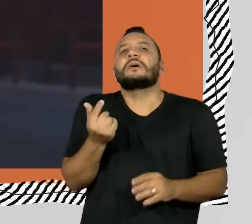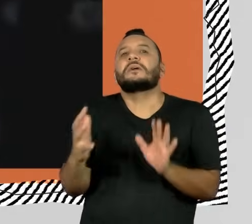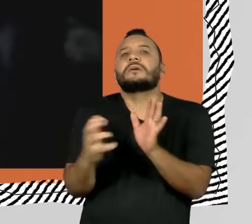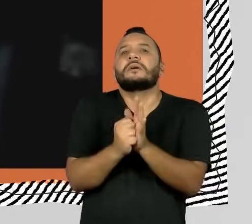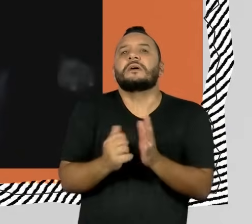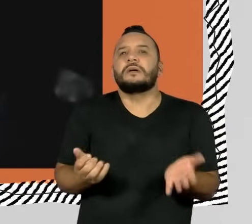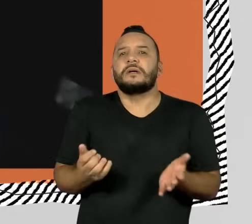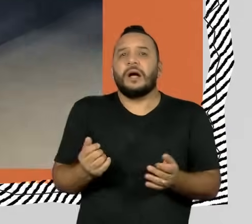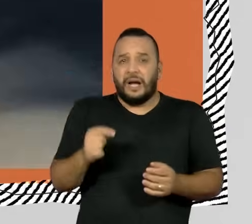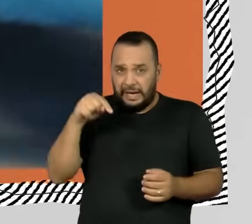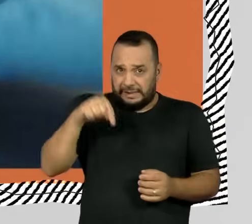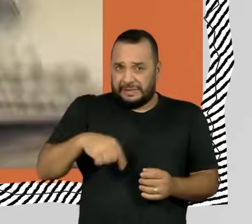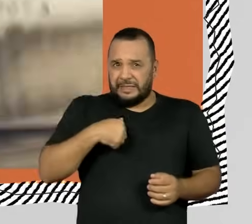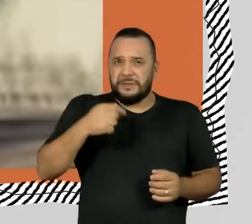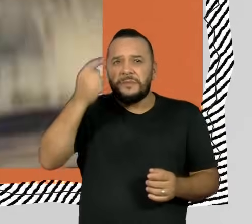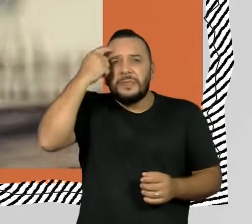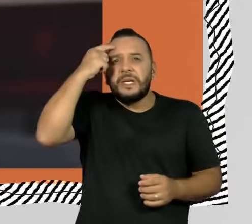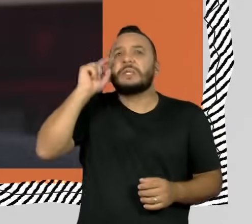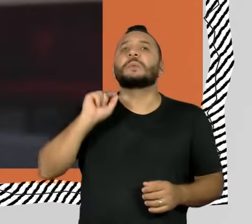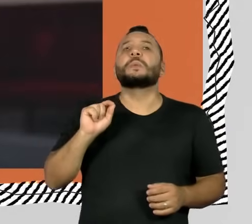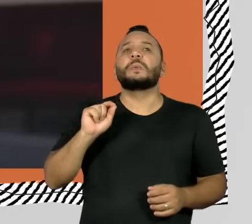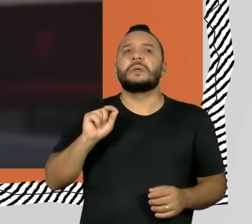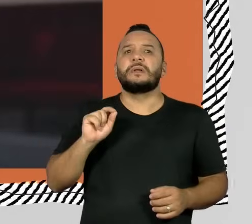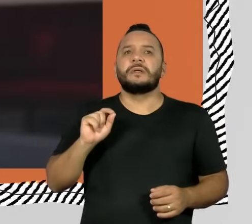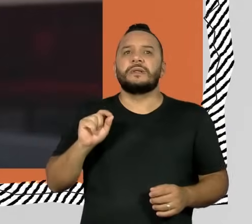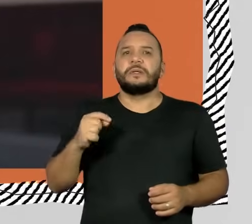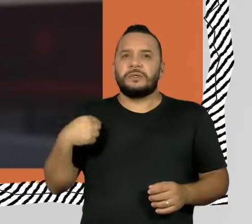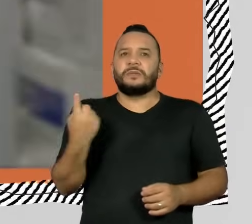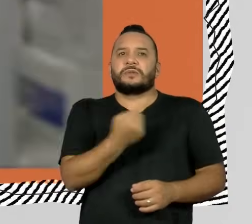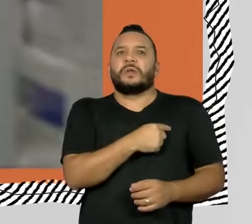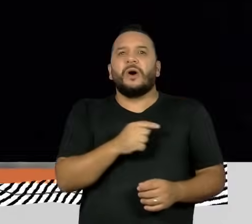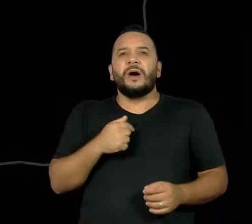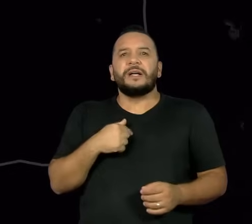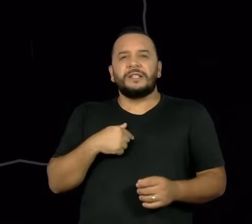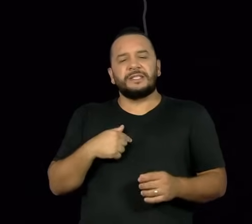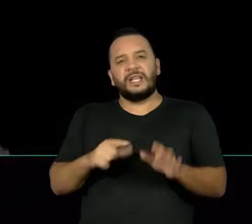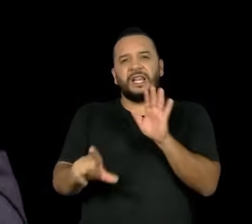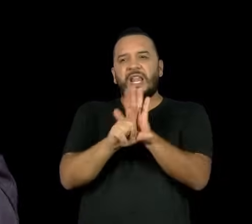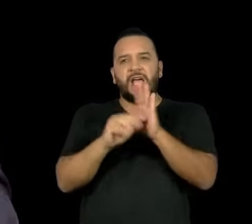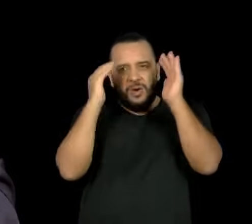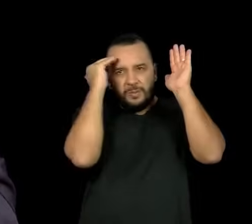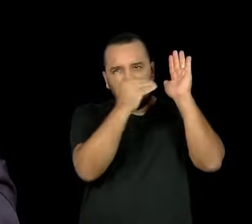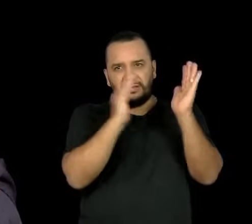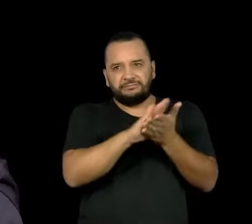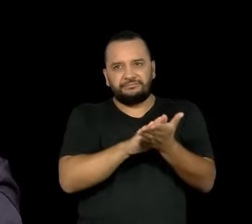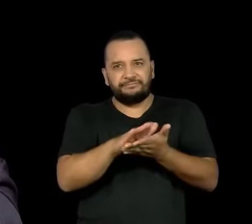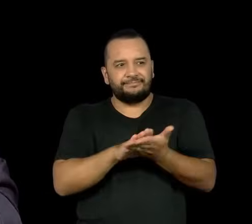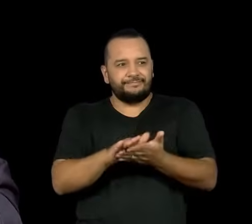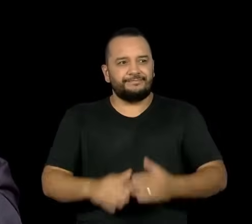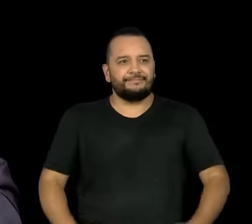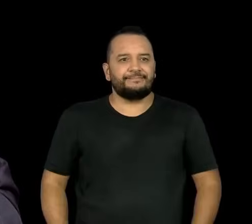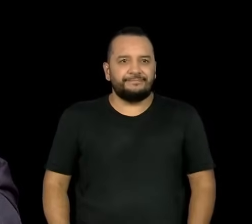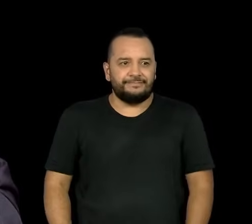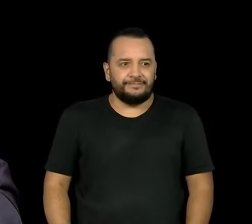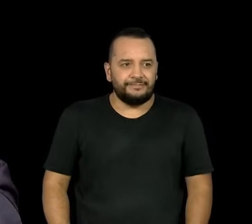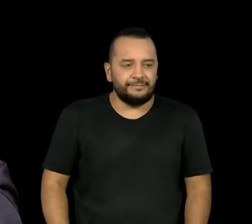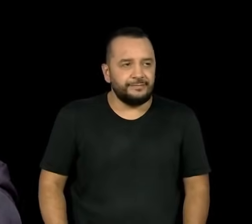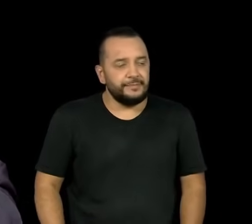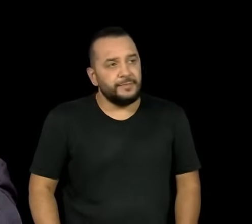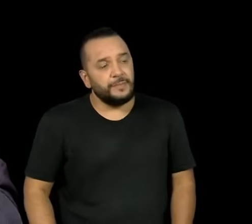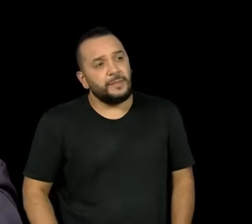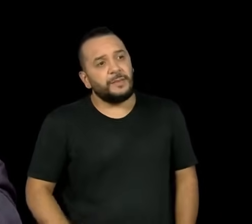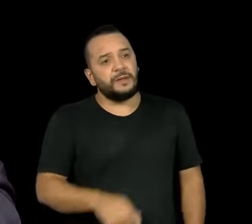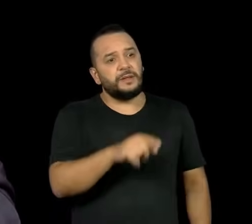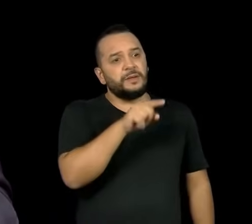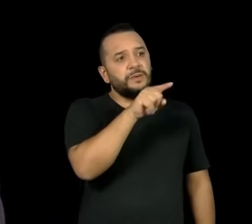Yes, I'm looking at this and I'm going, clearly we're breaking the law. No que é diferente o mecanismo